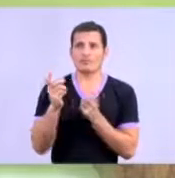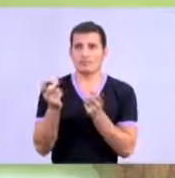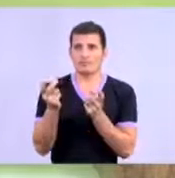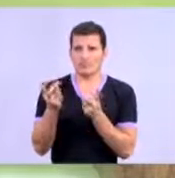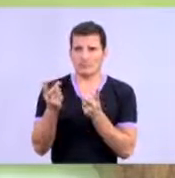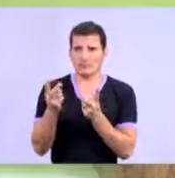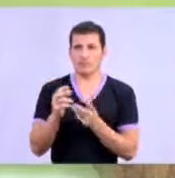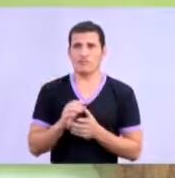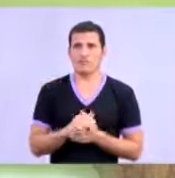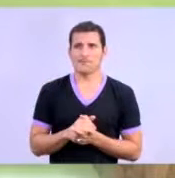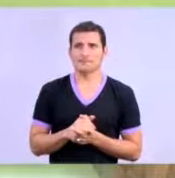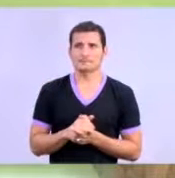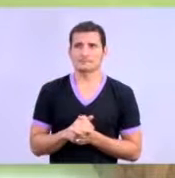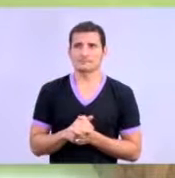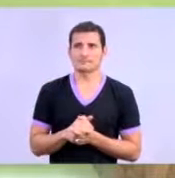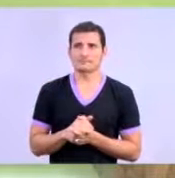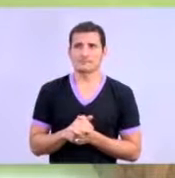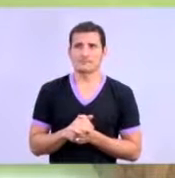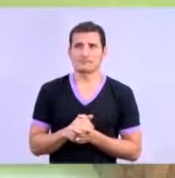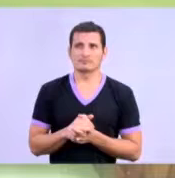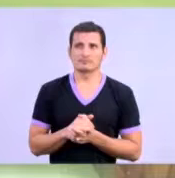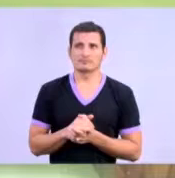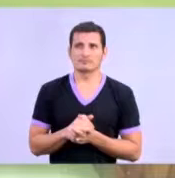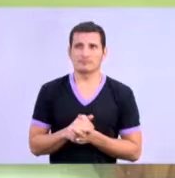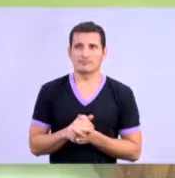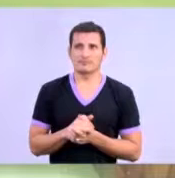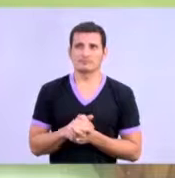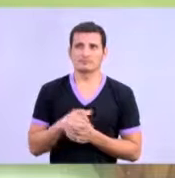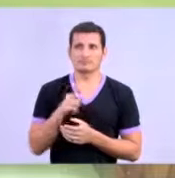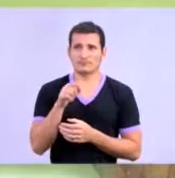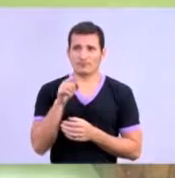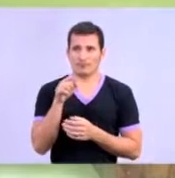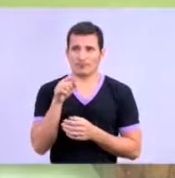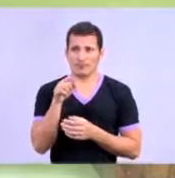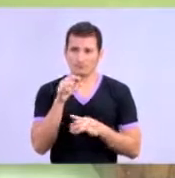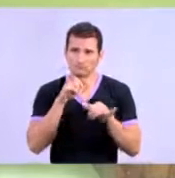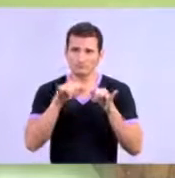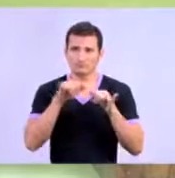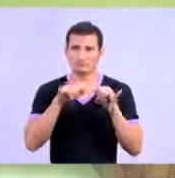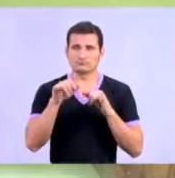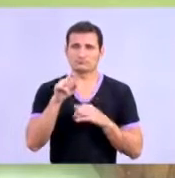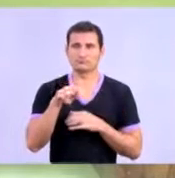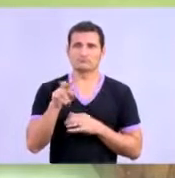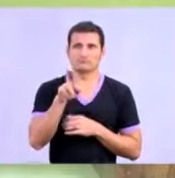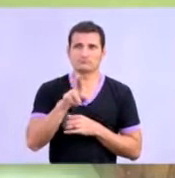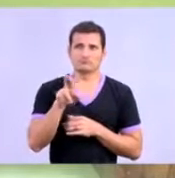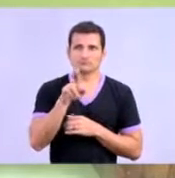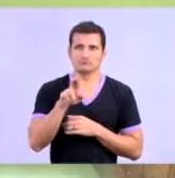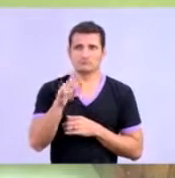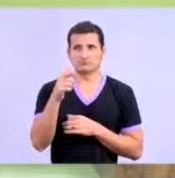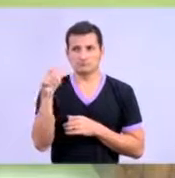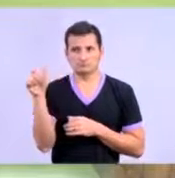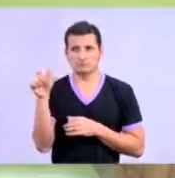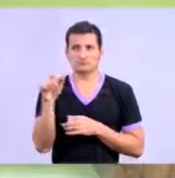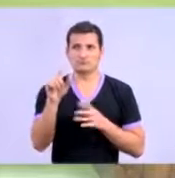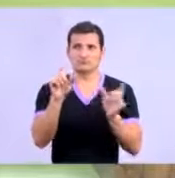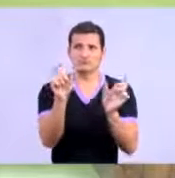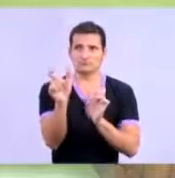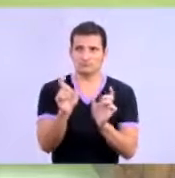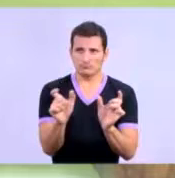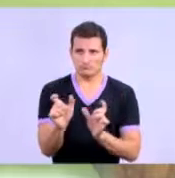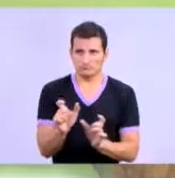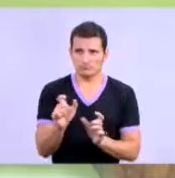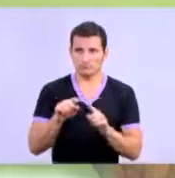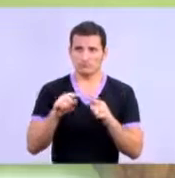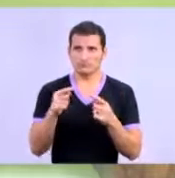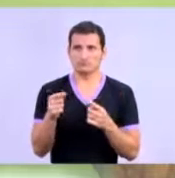É importante frisar que essas informações vão ser usadas em outras estruturas, tá? Mas para